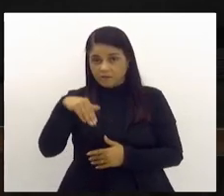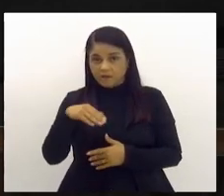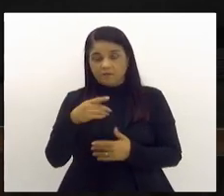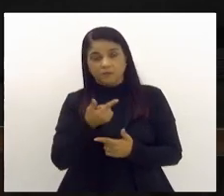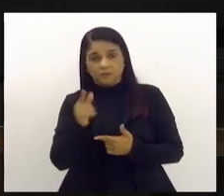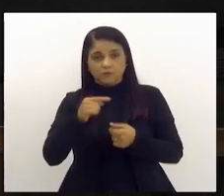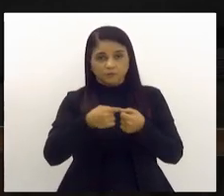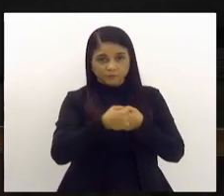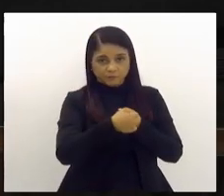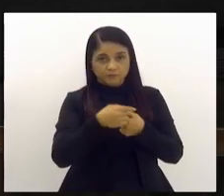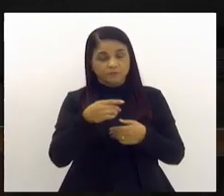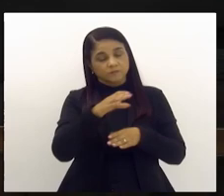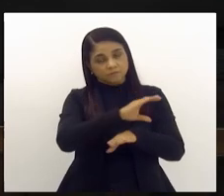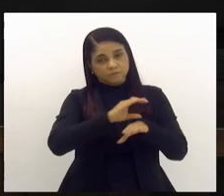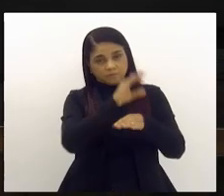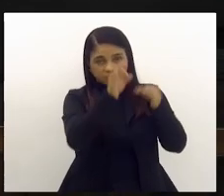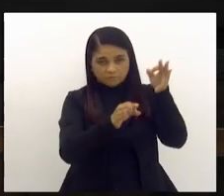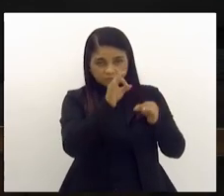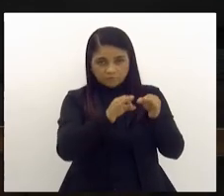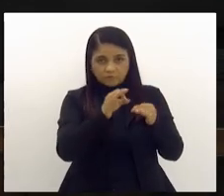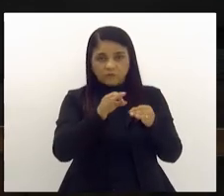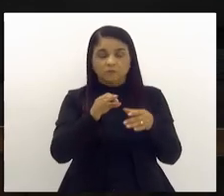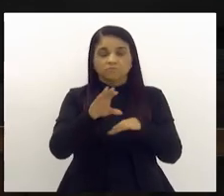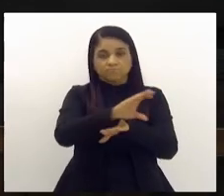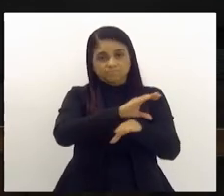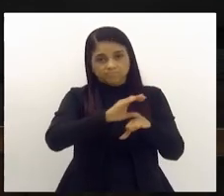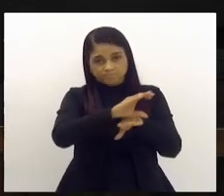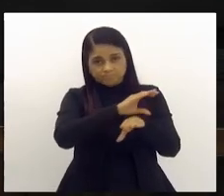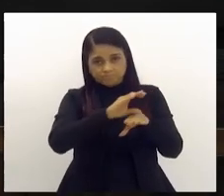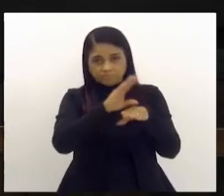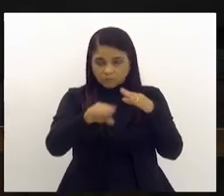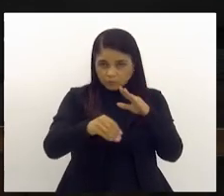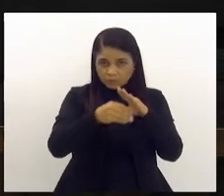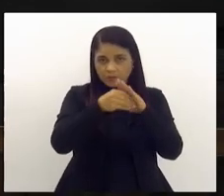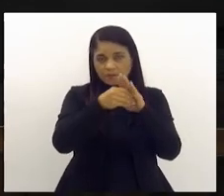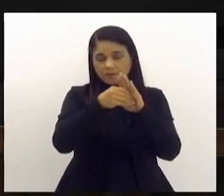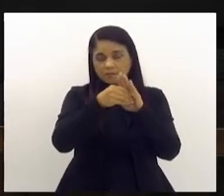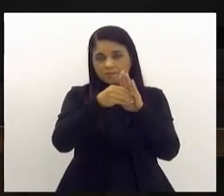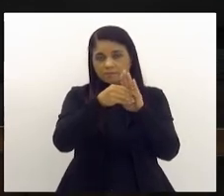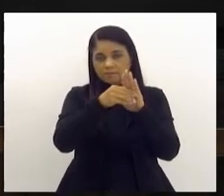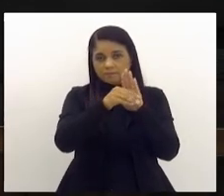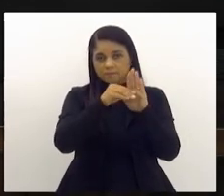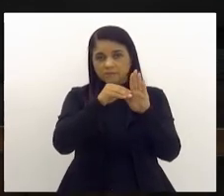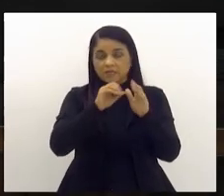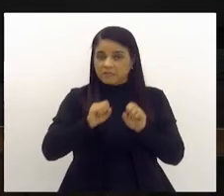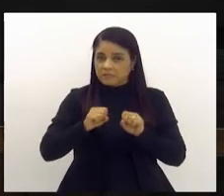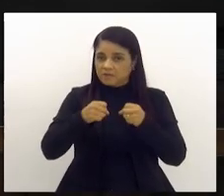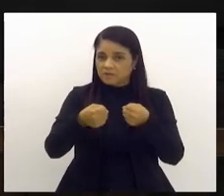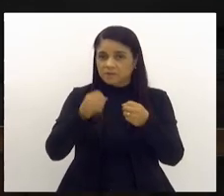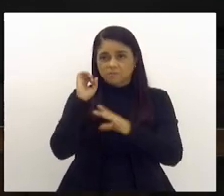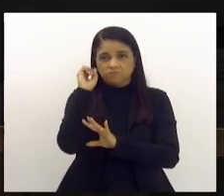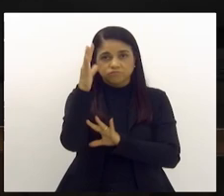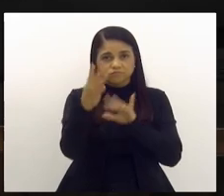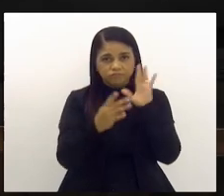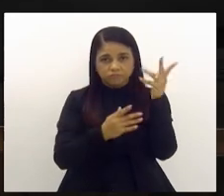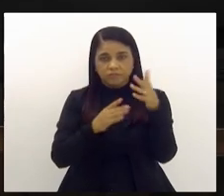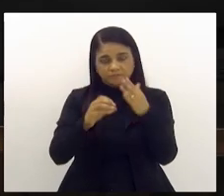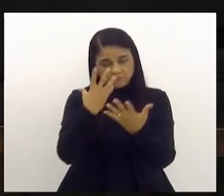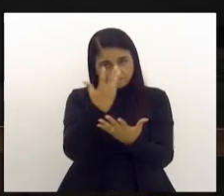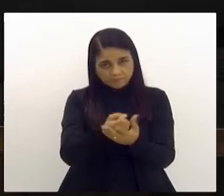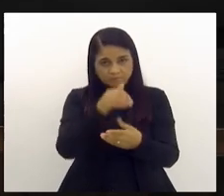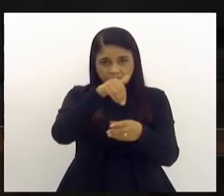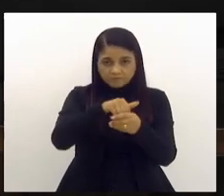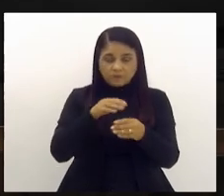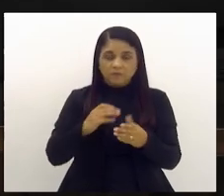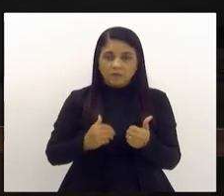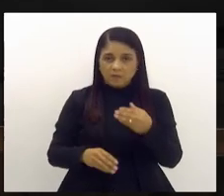Pareceres das comissões de Constituição e Justiça pela constitucionalidade com emendas, de defesa do meio ambiente favorável com as emendas da